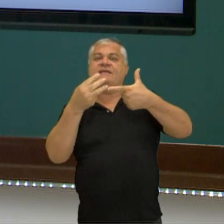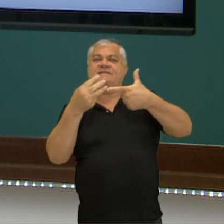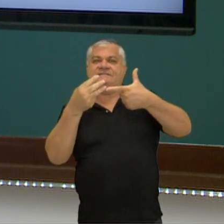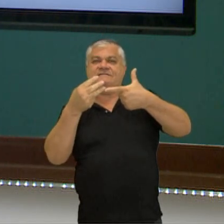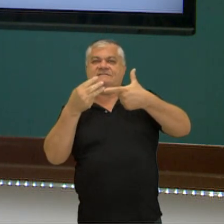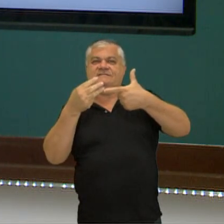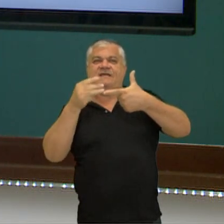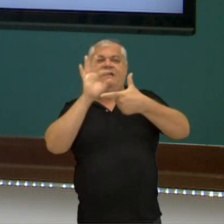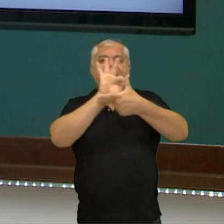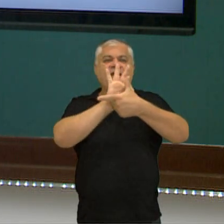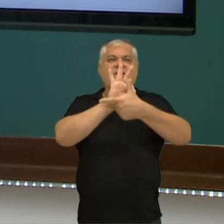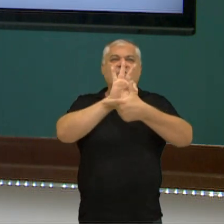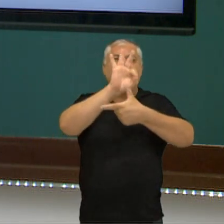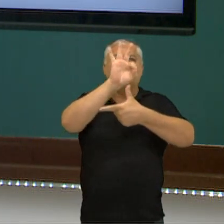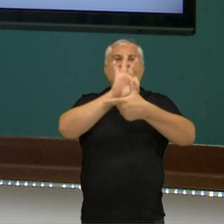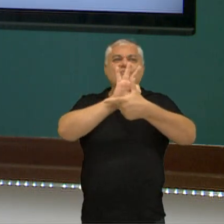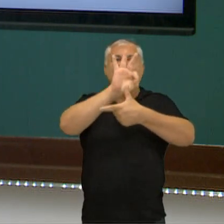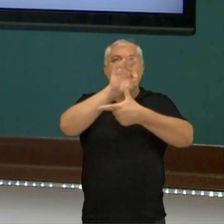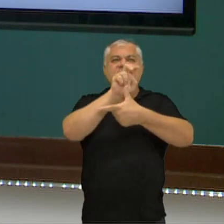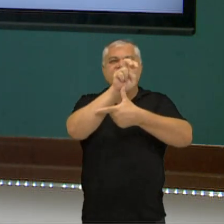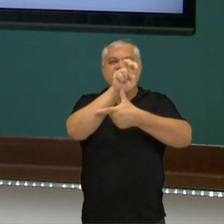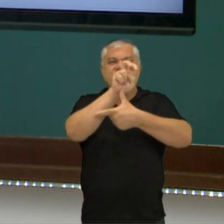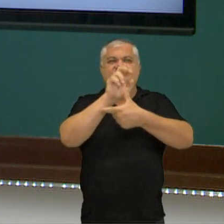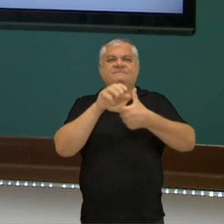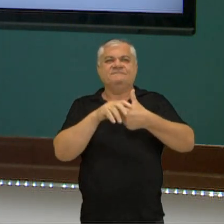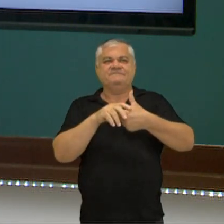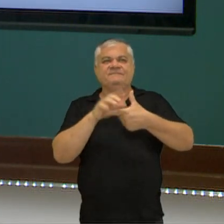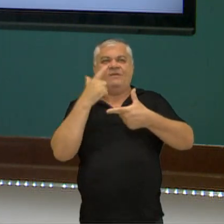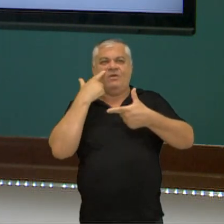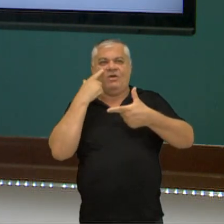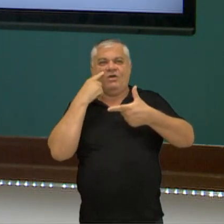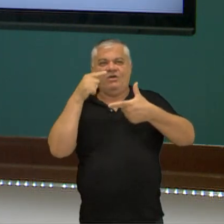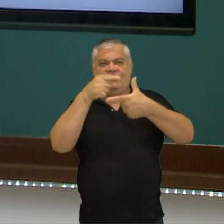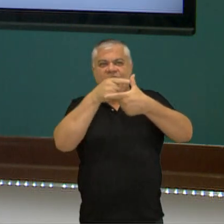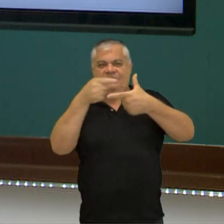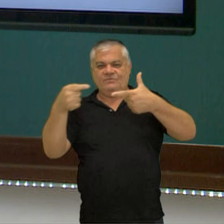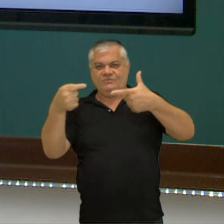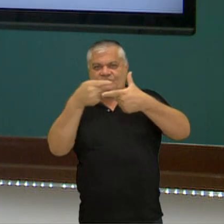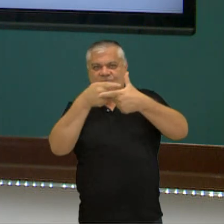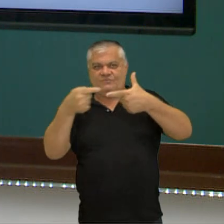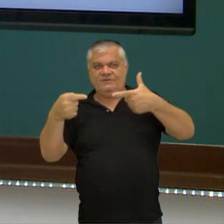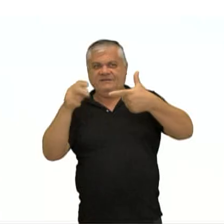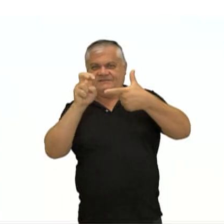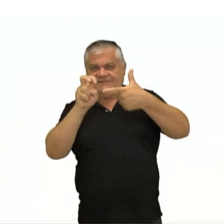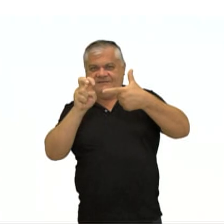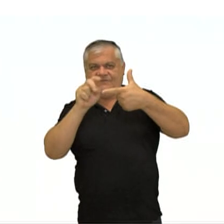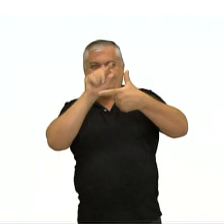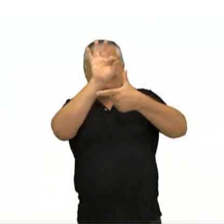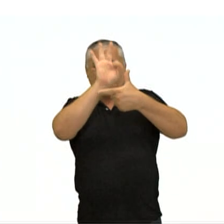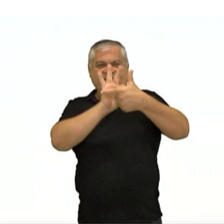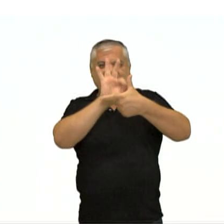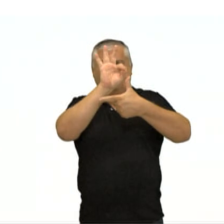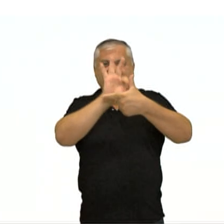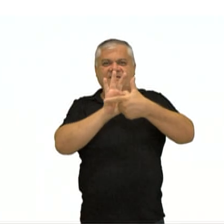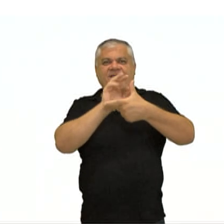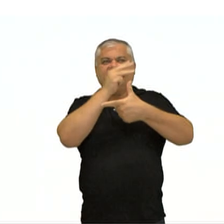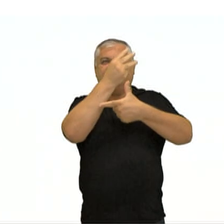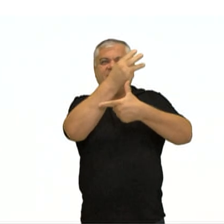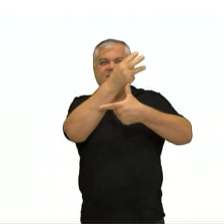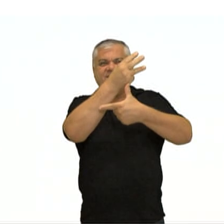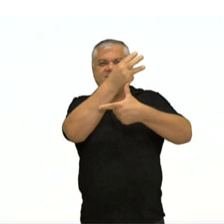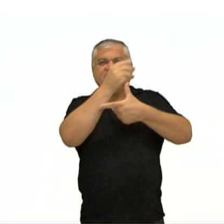e a altura vai ser o 5. Então, localizando aqui a nossa altura, que vale 5, e o nosso raio, que